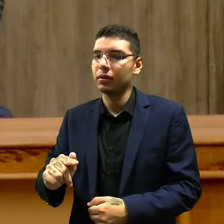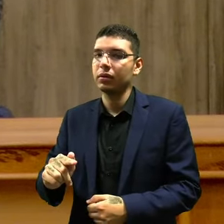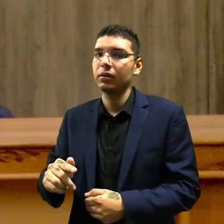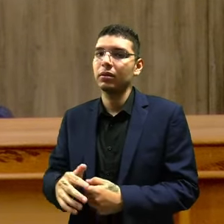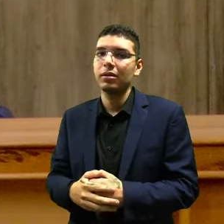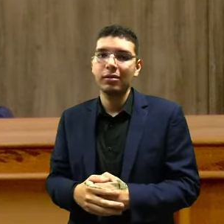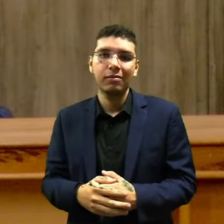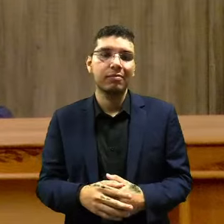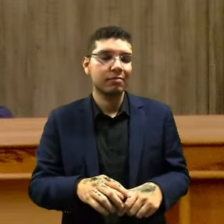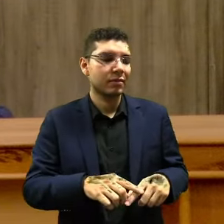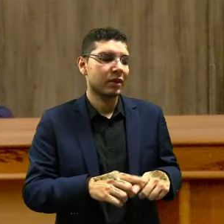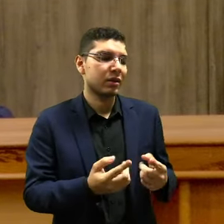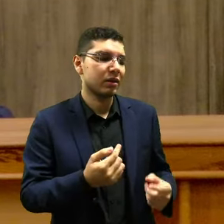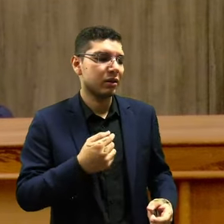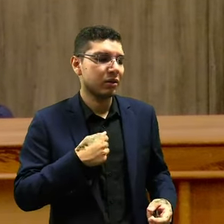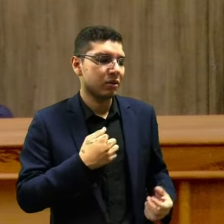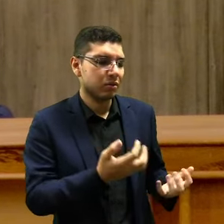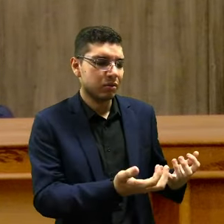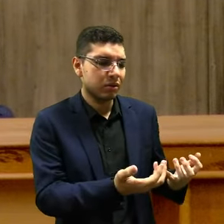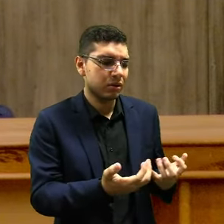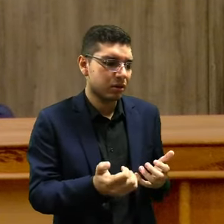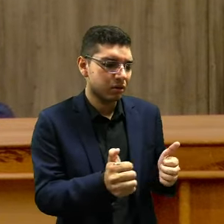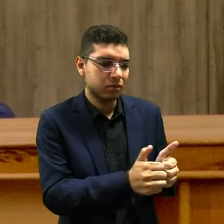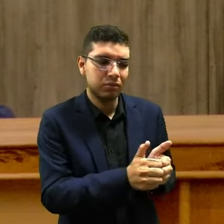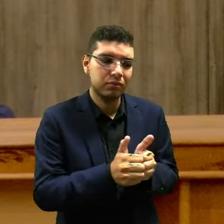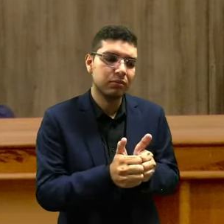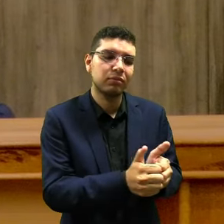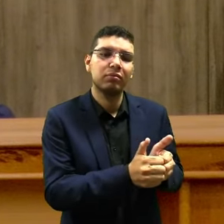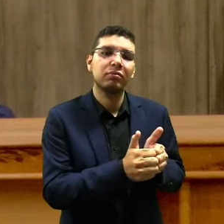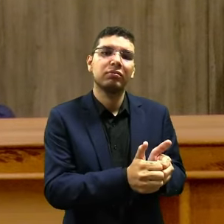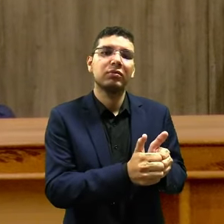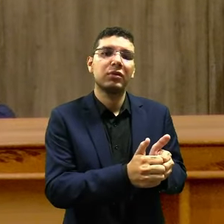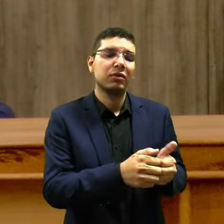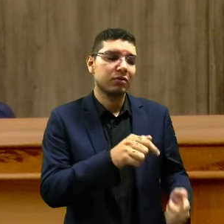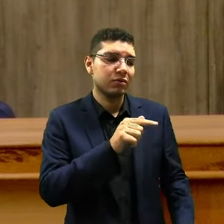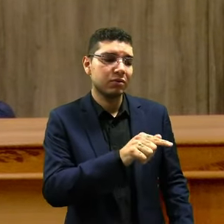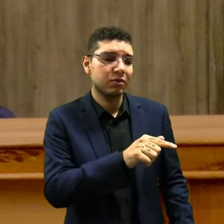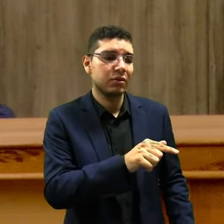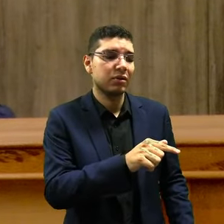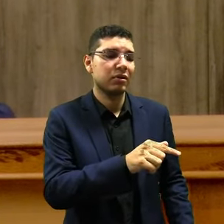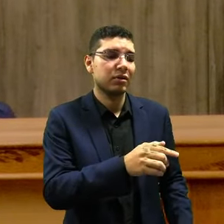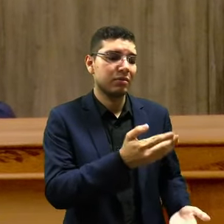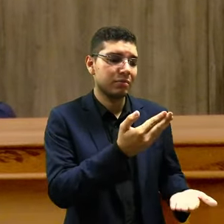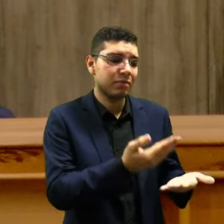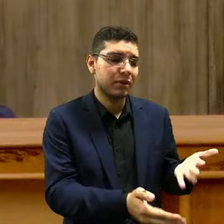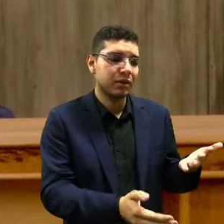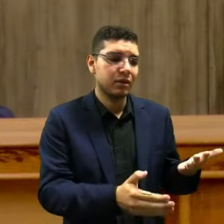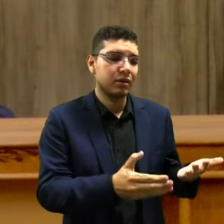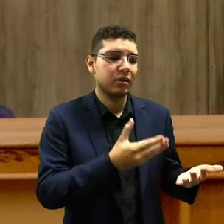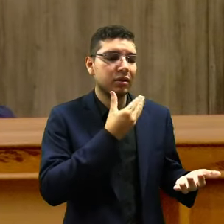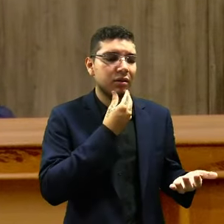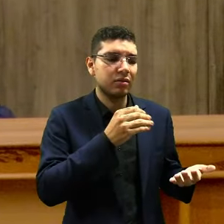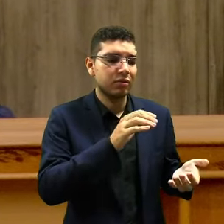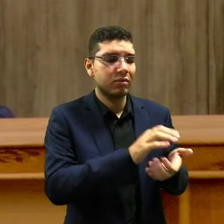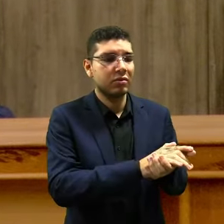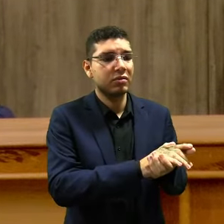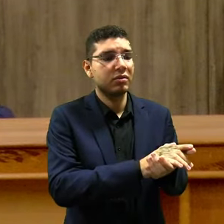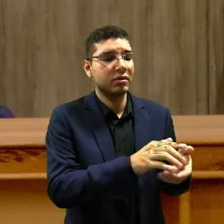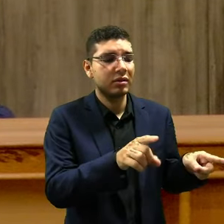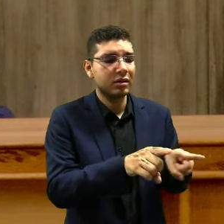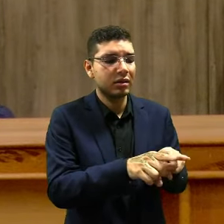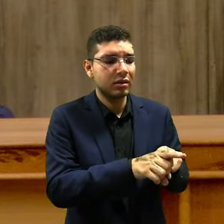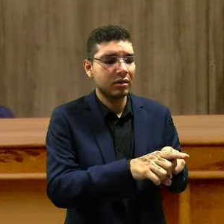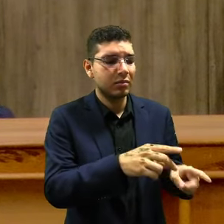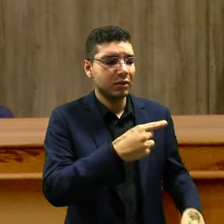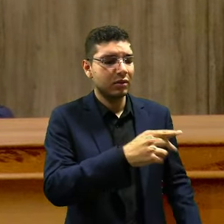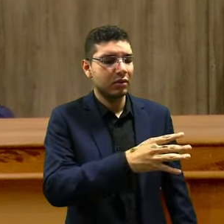como eu ir esse teu equilíbrio Noemi Tu perdeu o marido eu não vi tu chingando Tu perdeu menina eu não vi tu